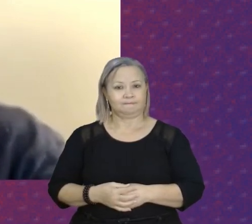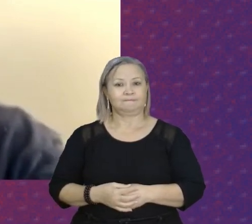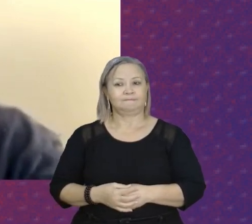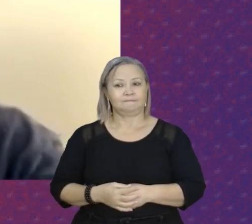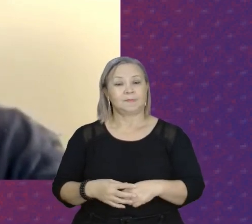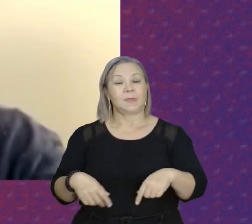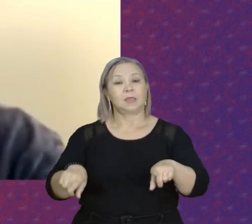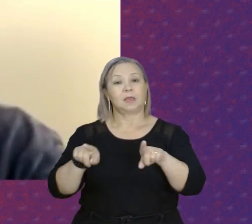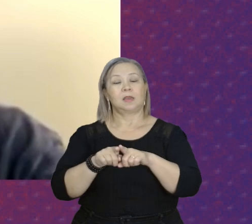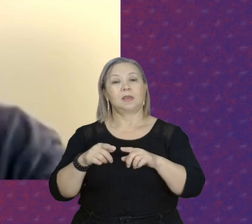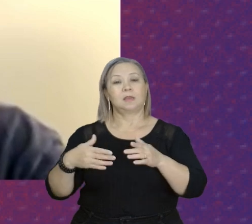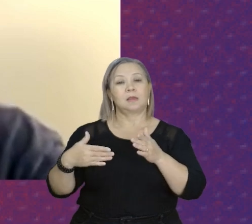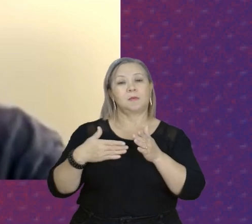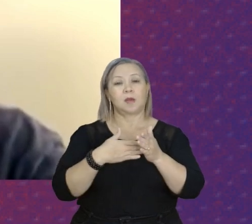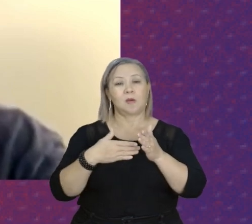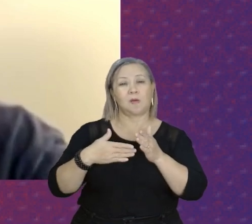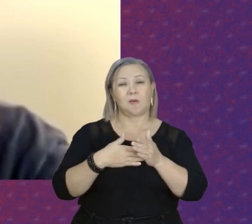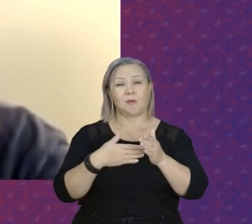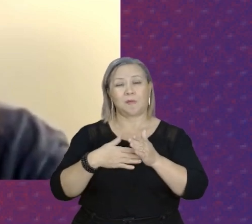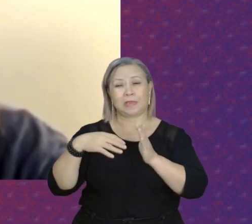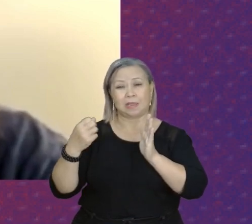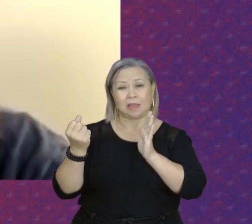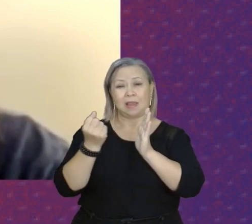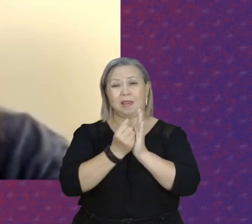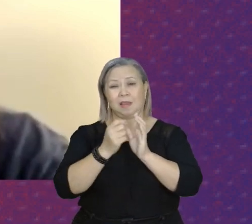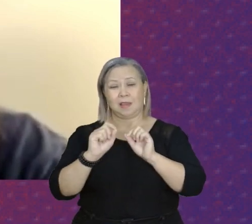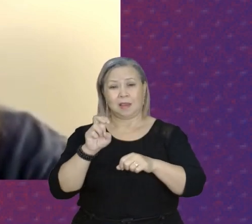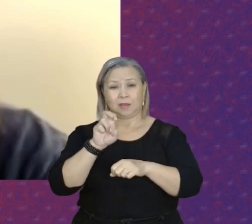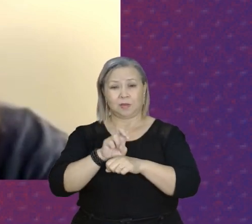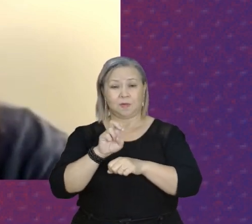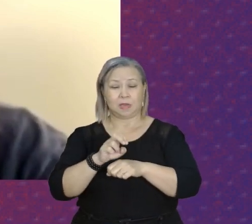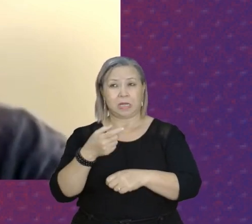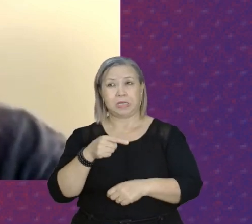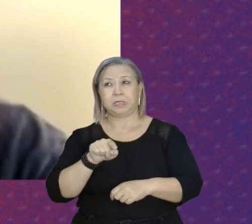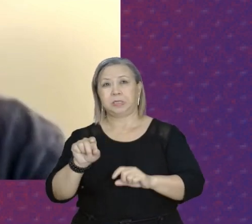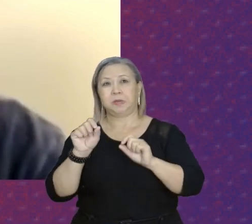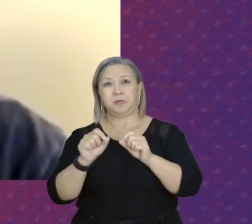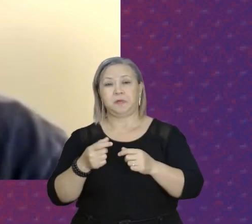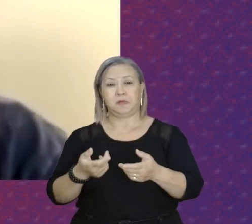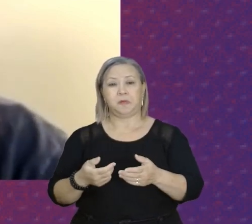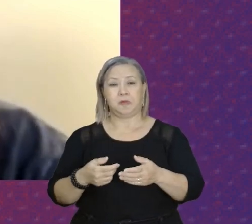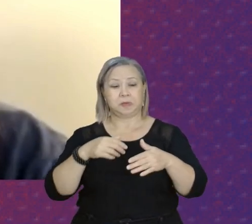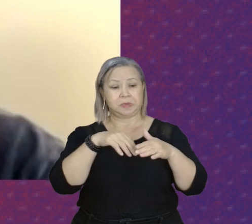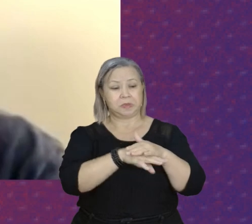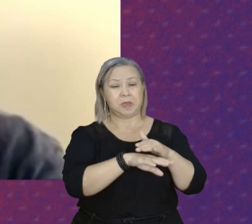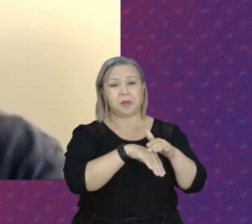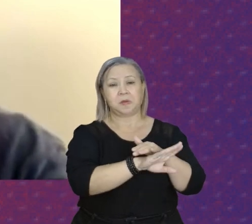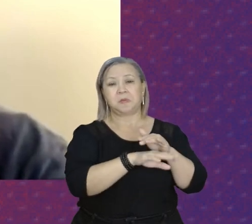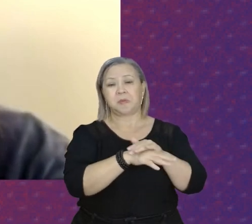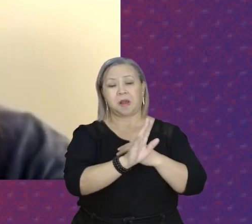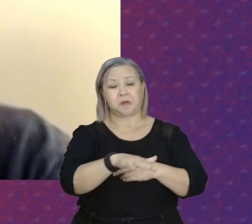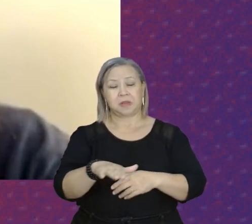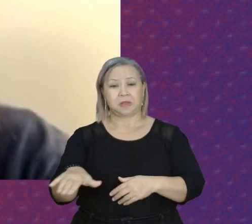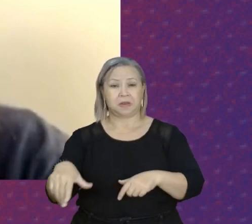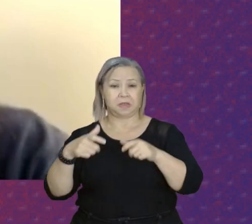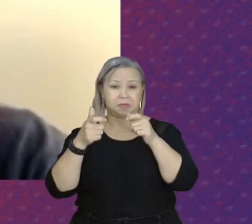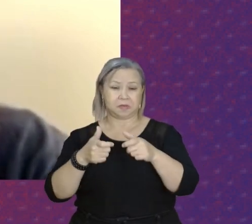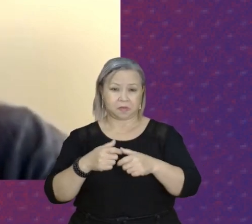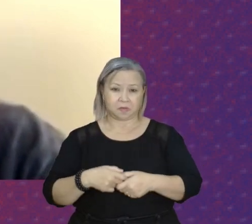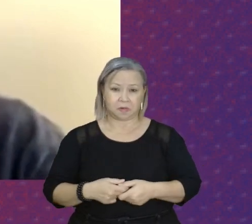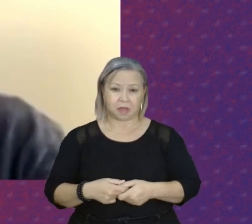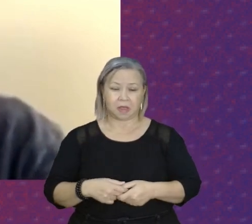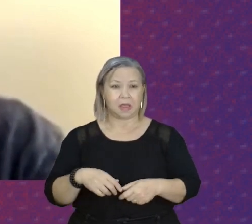inclusive rompendo com estigmas sobre a creche como se fosse um depósito de crianças, né, um lugar